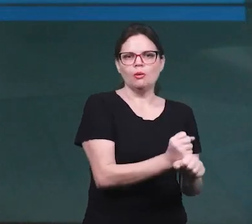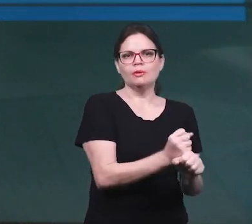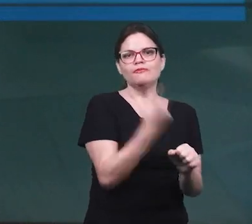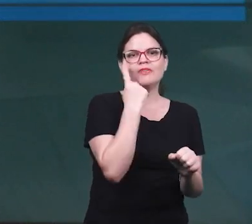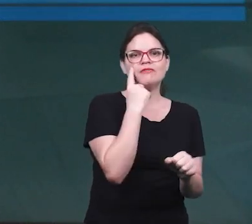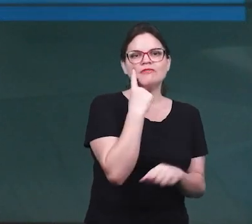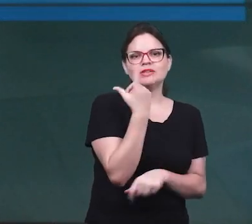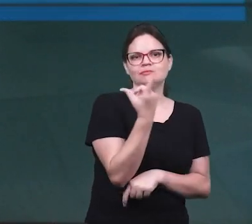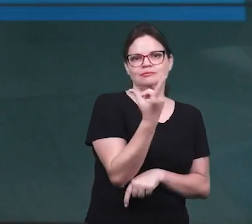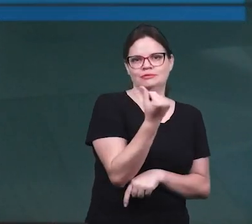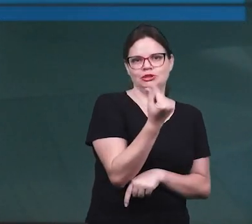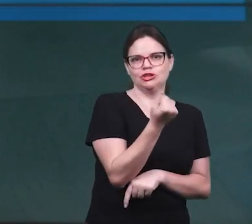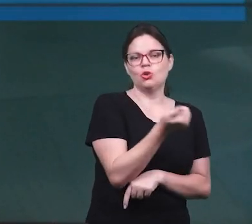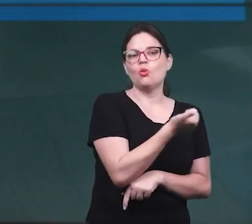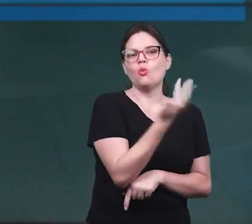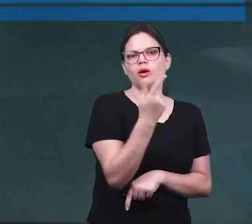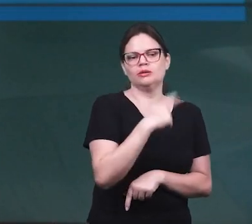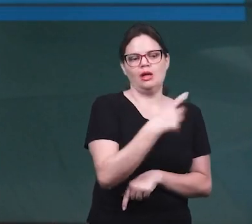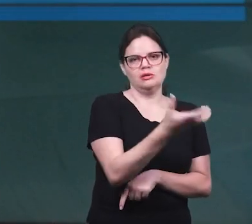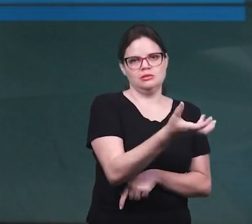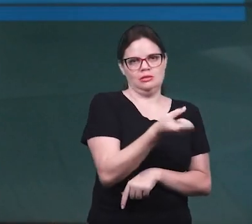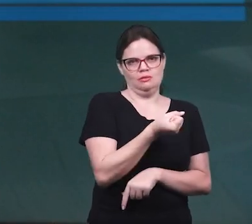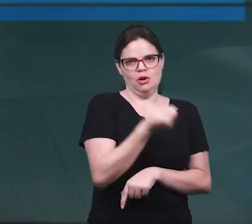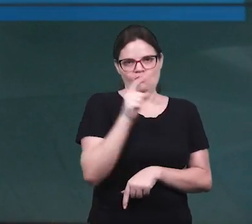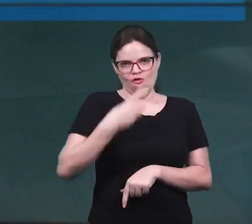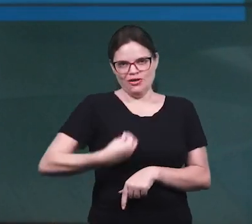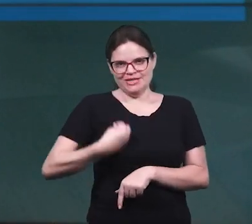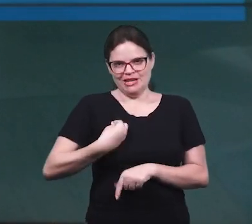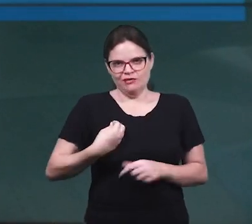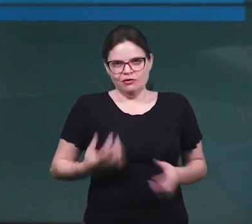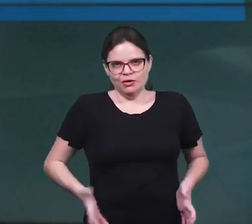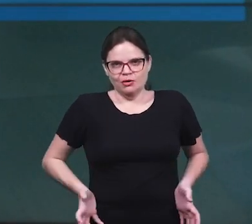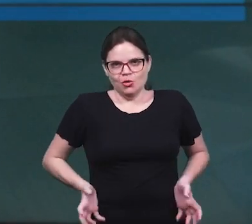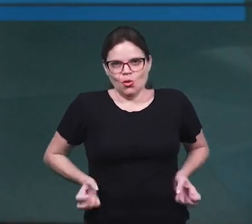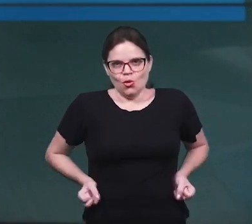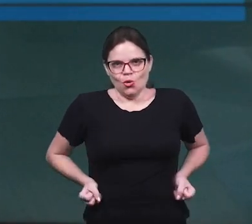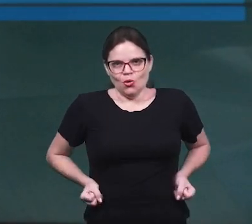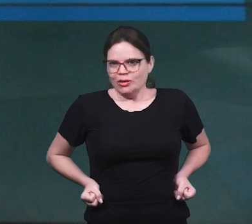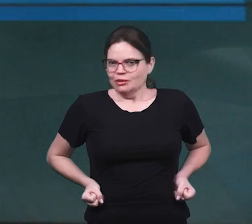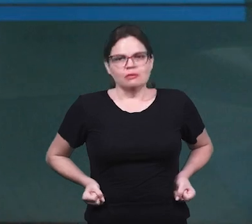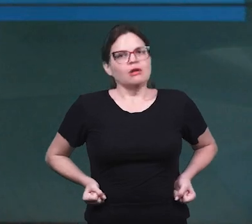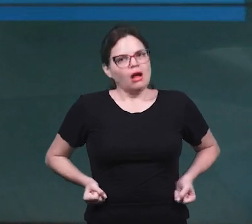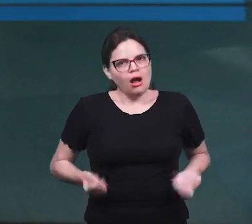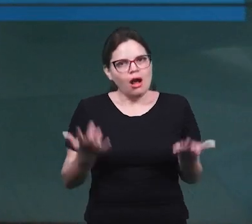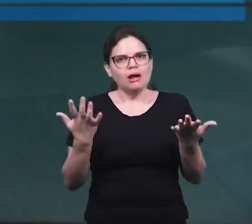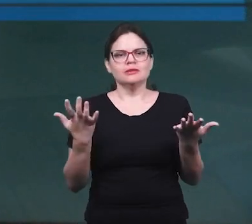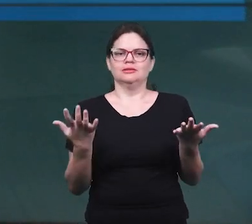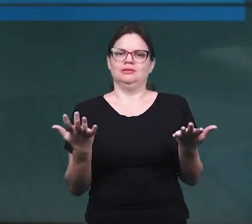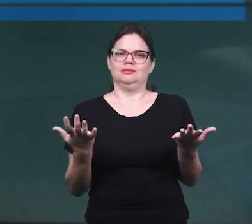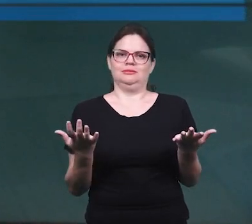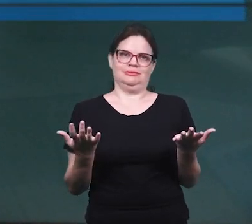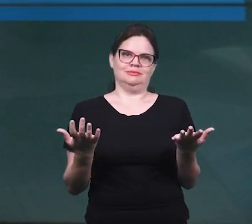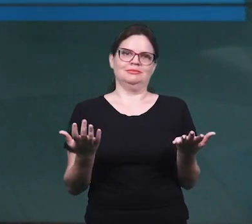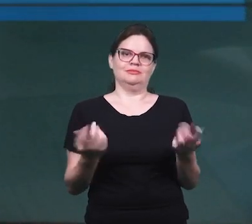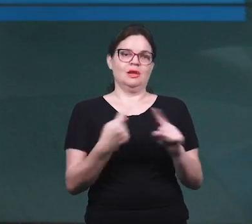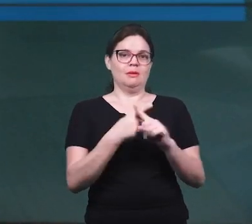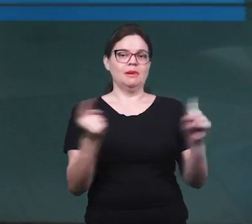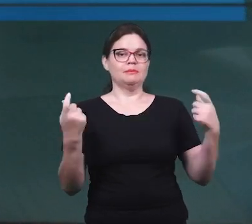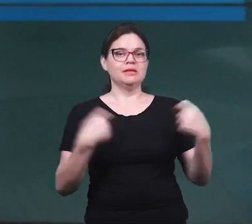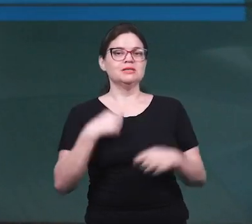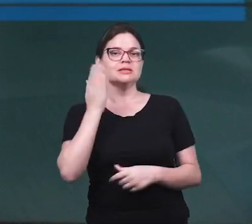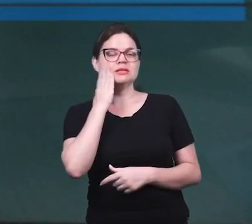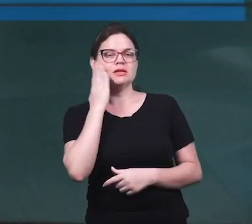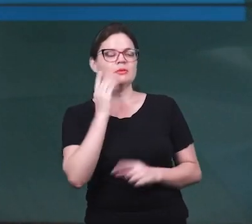sem gastar. E assim, ao final desse mesmo período, você tem X de receita